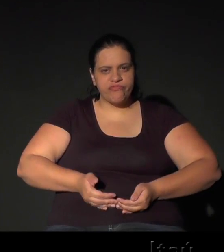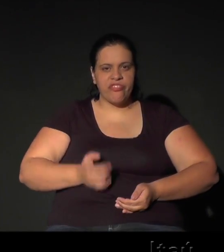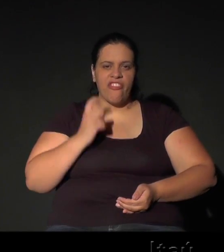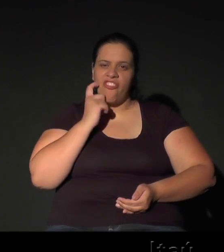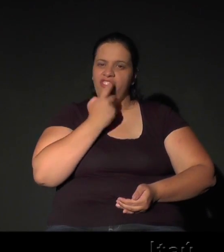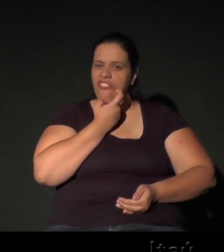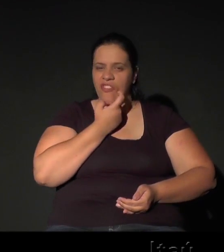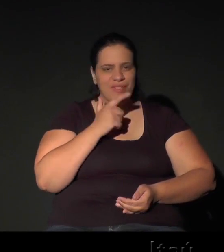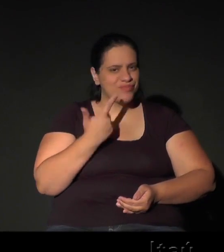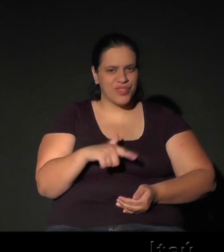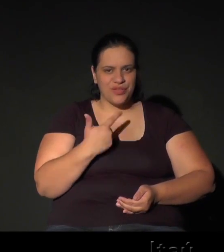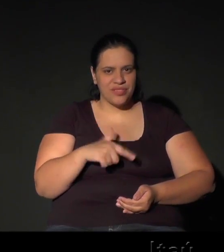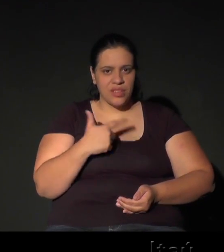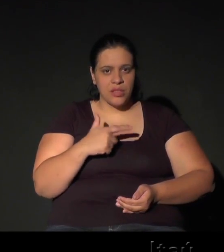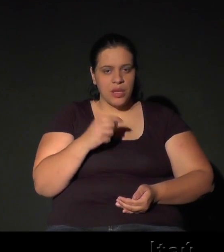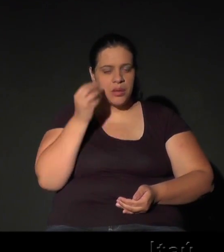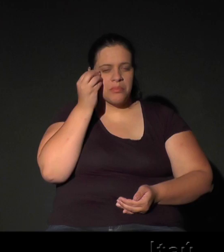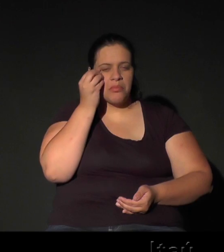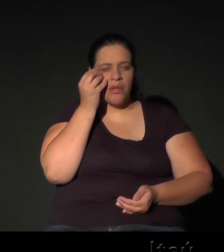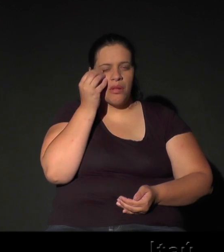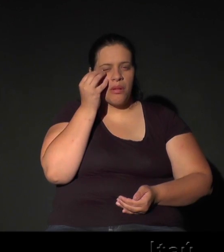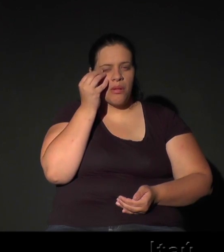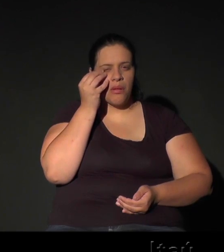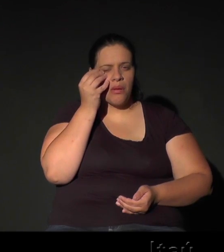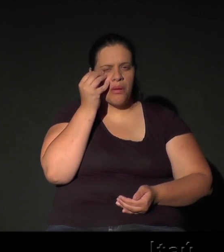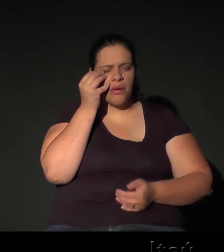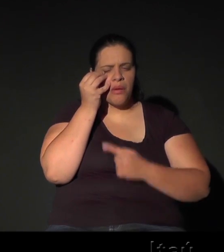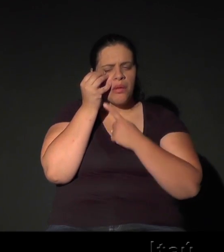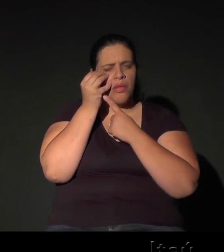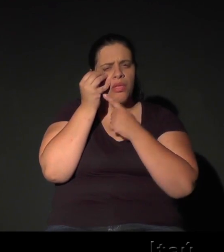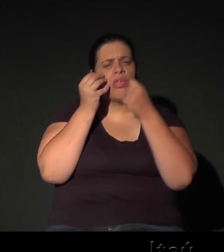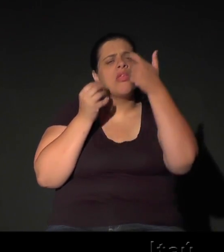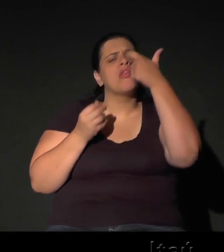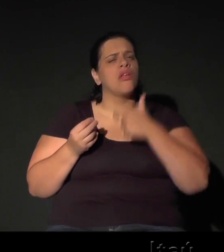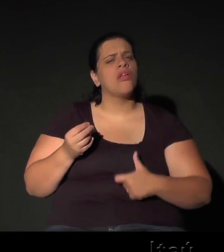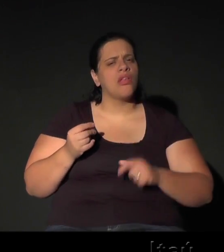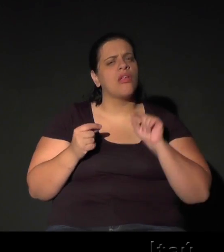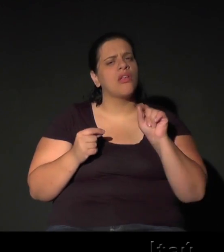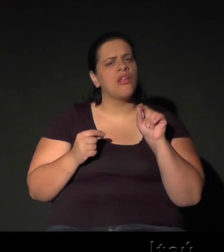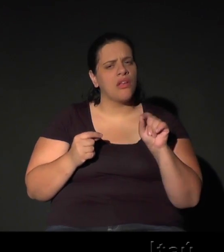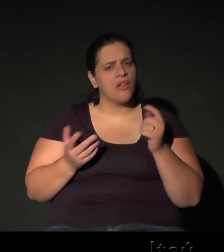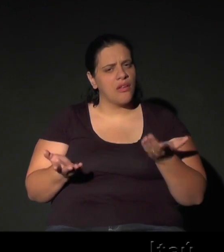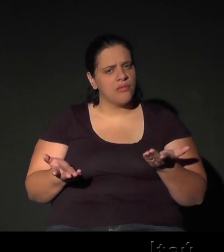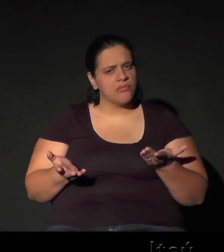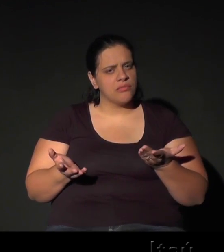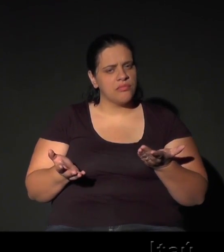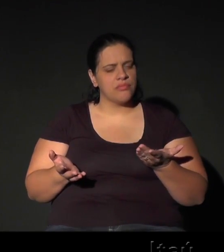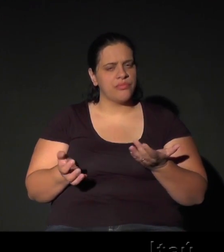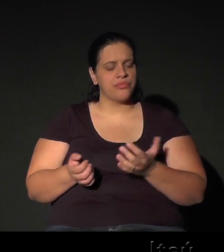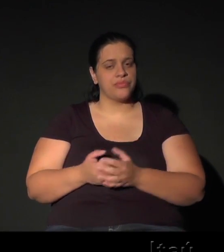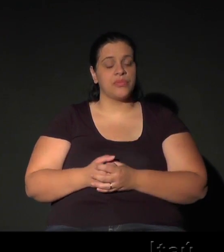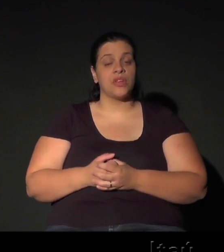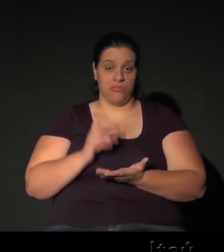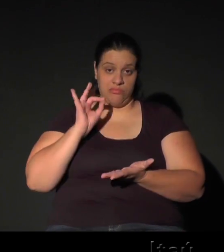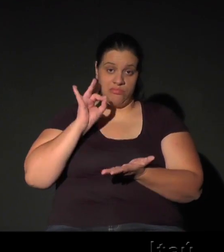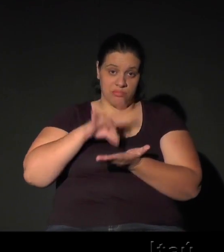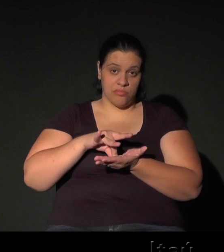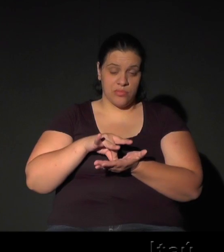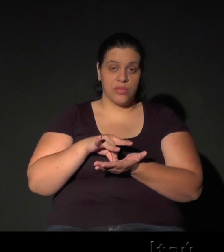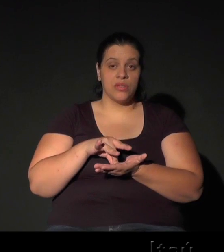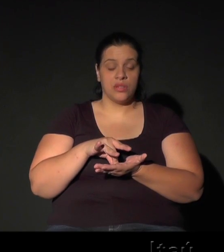dentes e com essas lágrimas nos olhos Quem seria essa mulher né Na